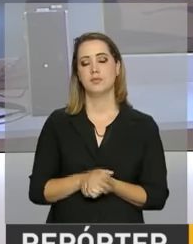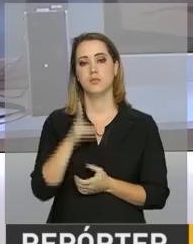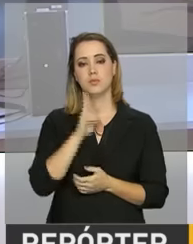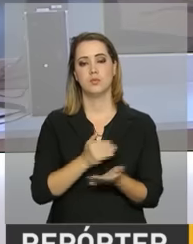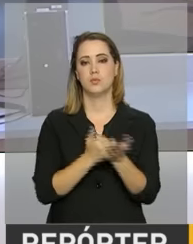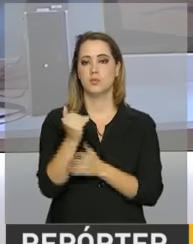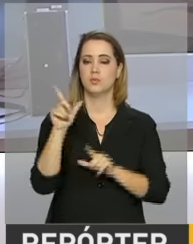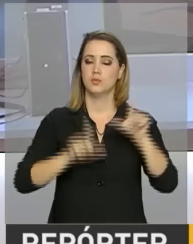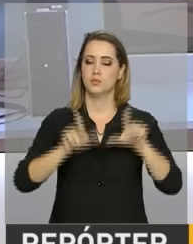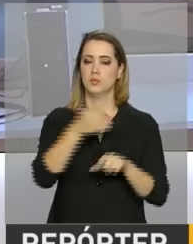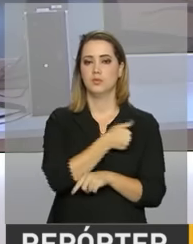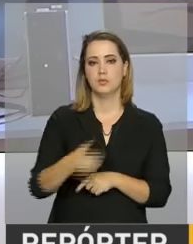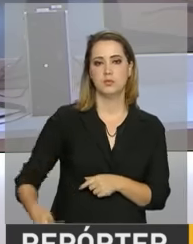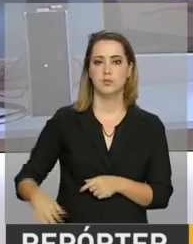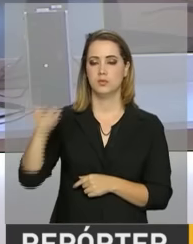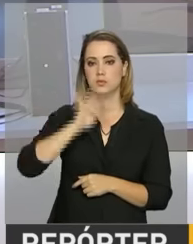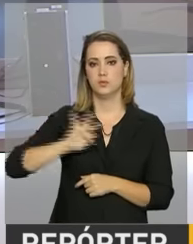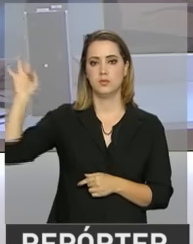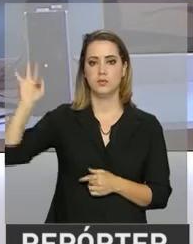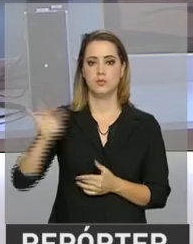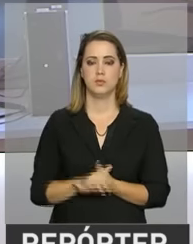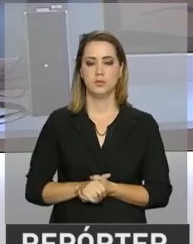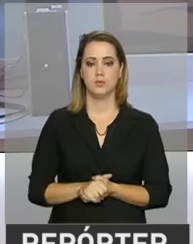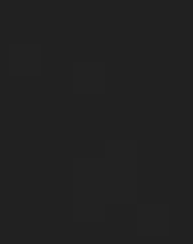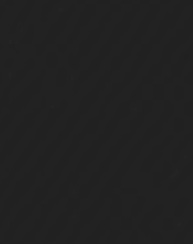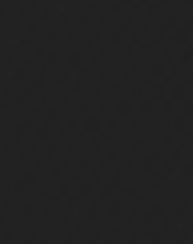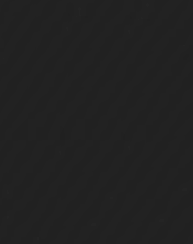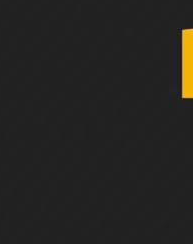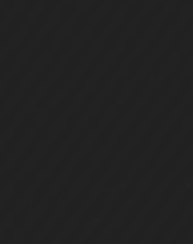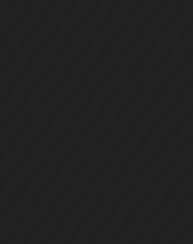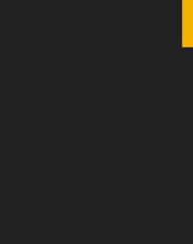e continue com a gente aqui na NBR na TV do Governo